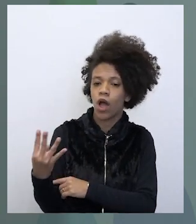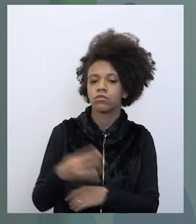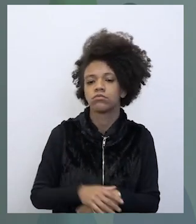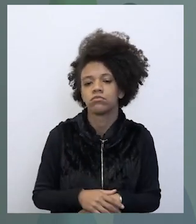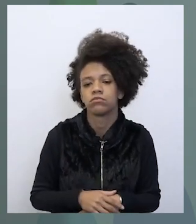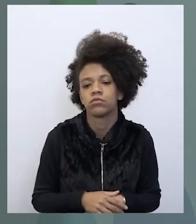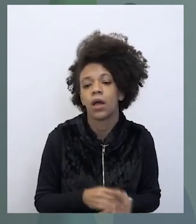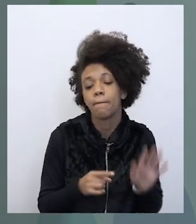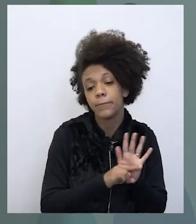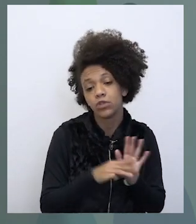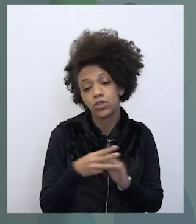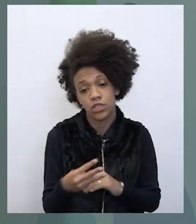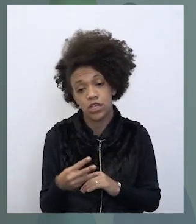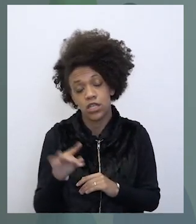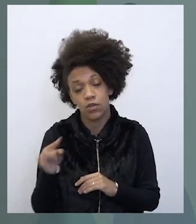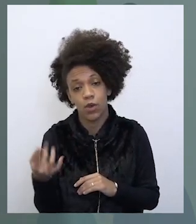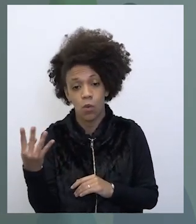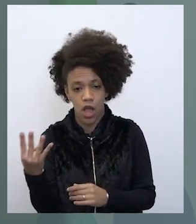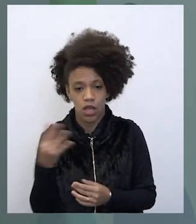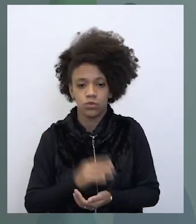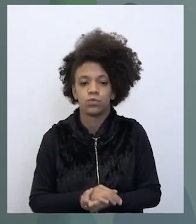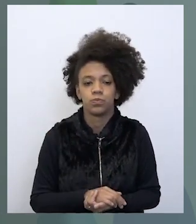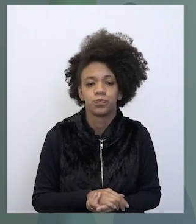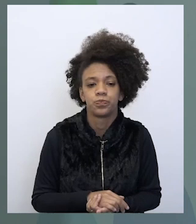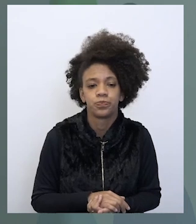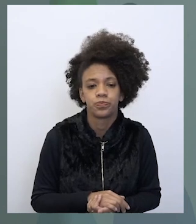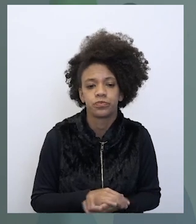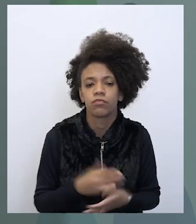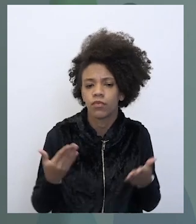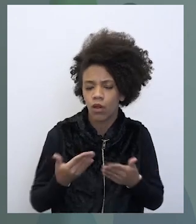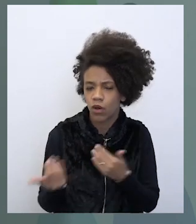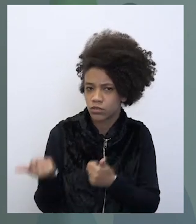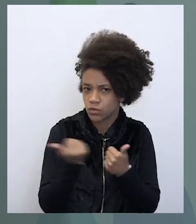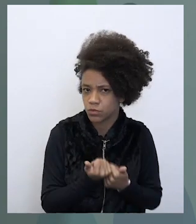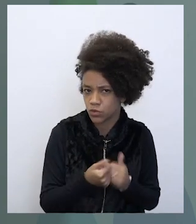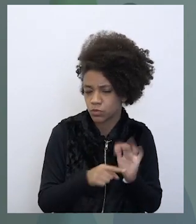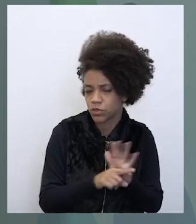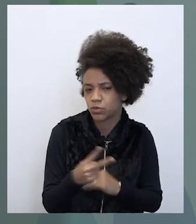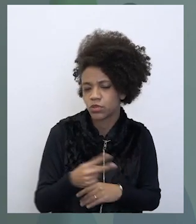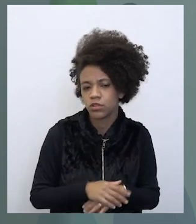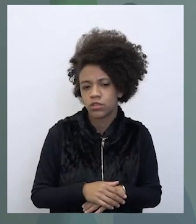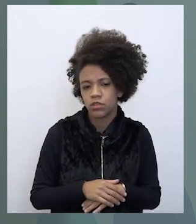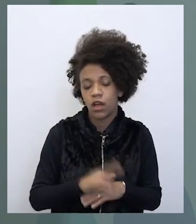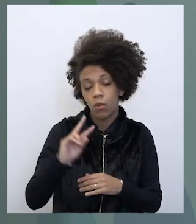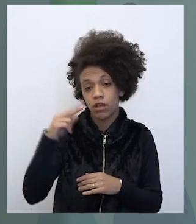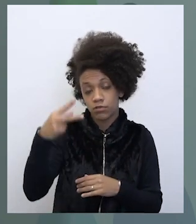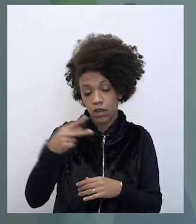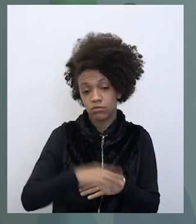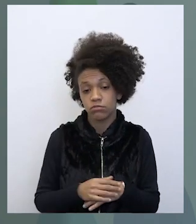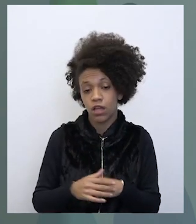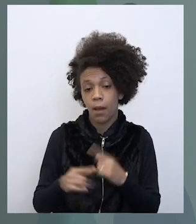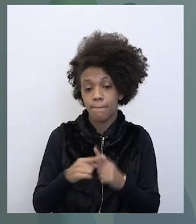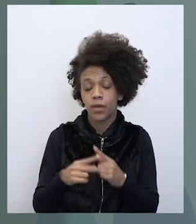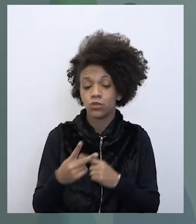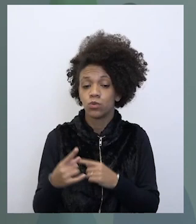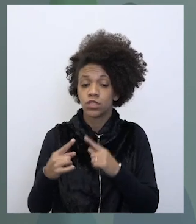o par ordenado, menos 3 e 4. Agora, substituindo menos 2. Menos 2 ao quadrado, mais 2